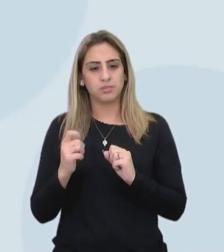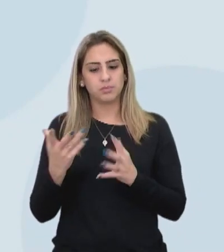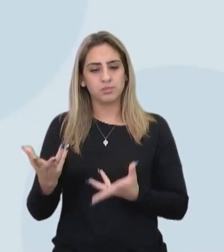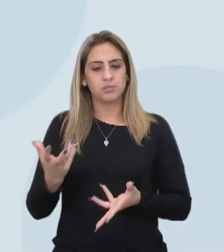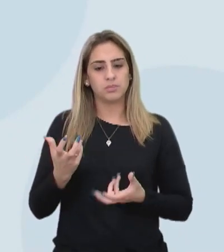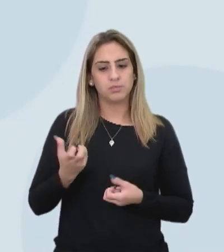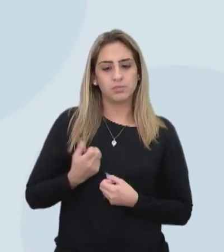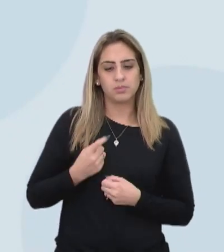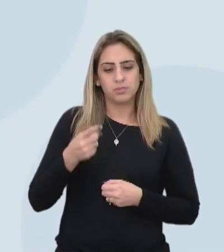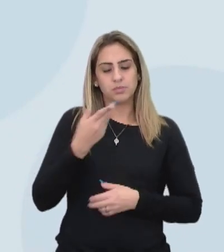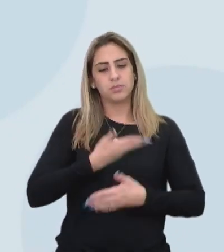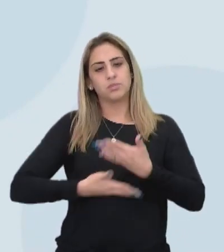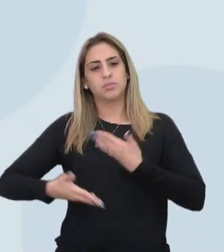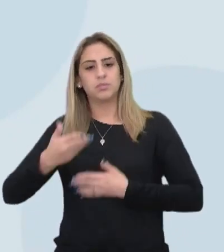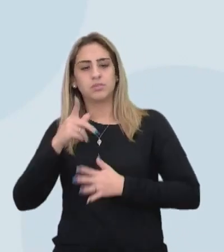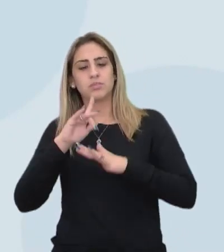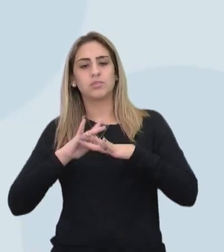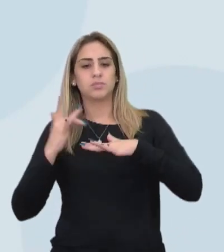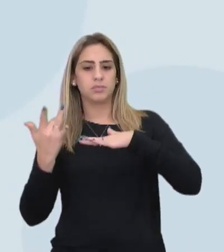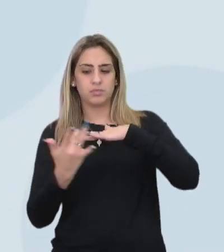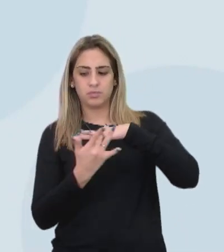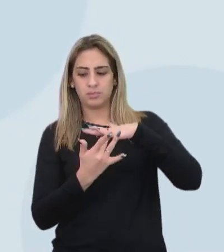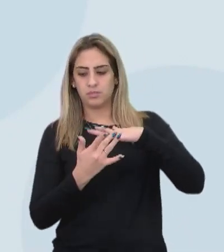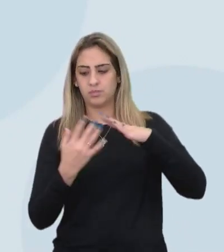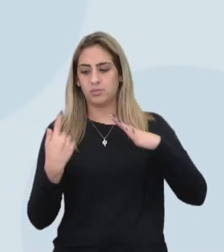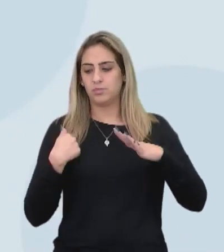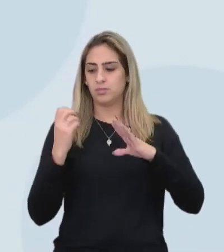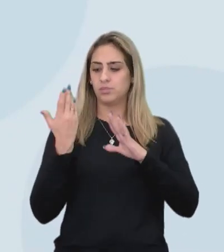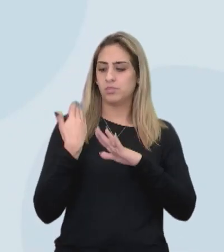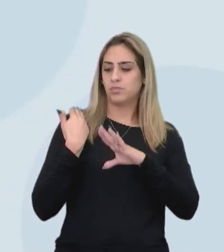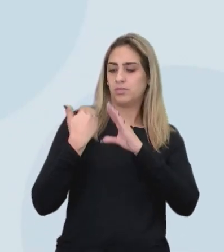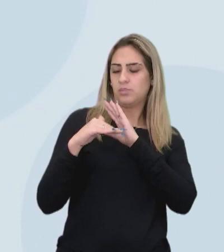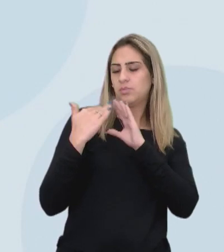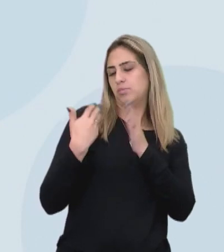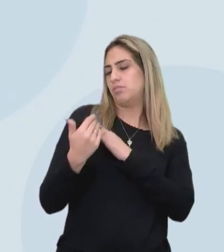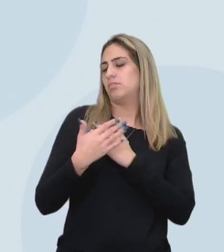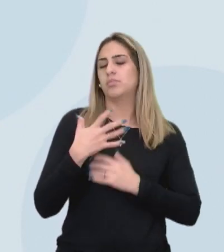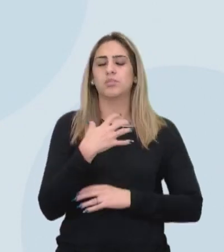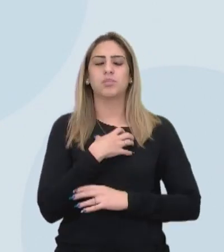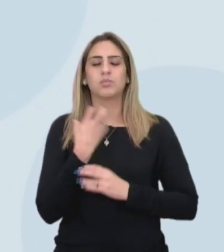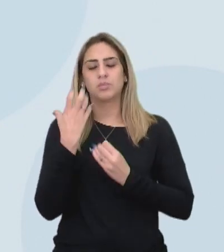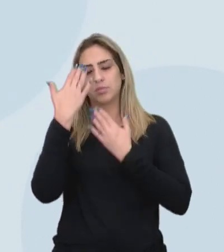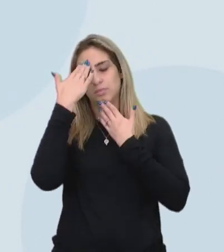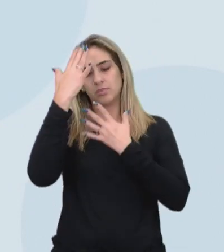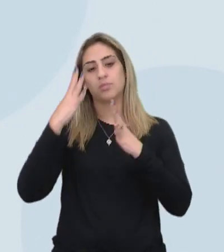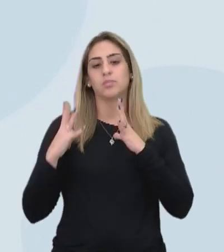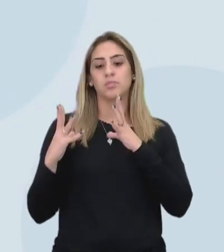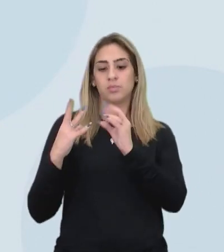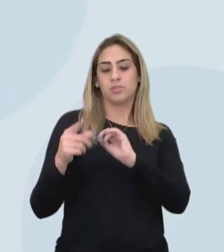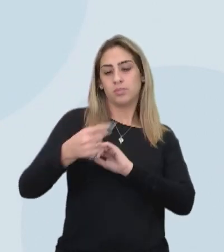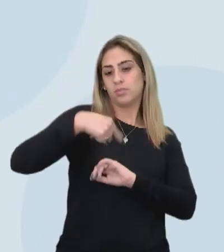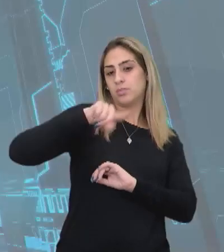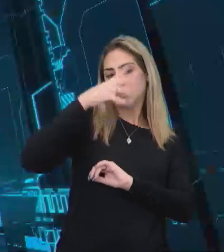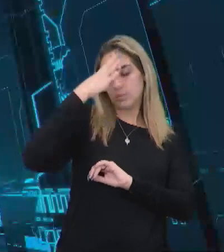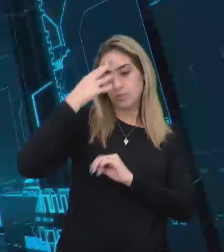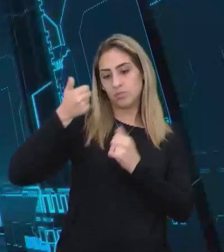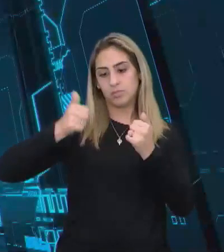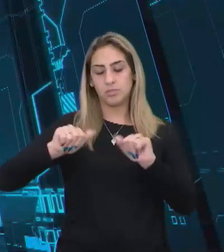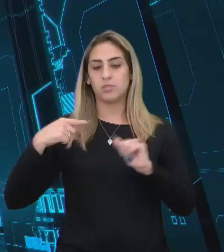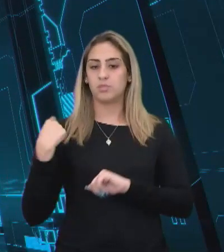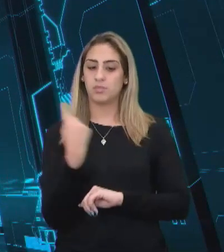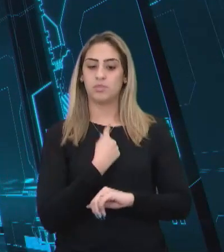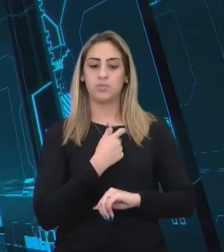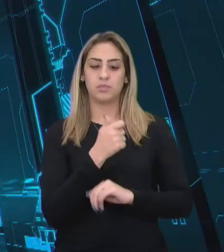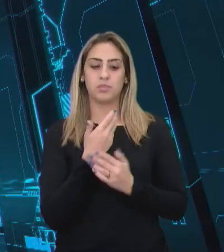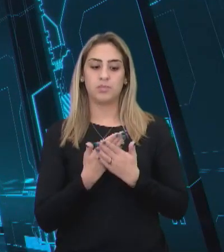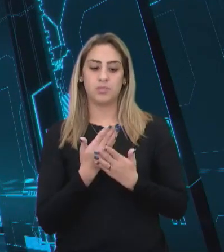receber essa devolutiva através das redes sociais ou por e-mail, enfim, de alguma forma. Eu quero agradecer a todos vocês. Não esqueçam de avaliar a nossa